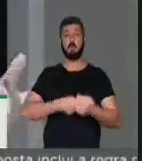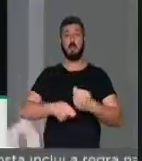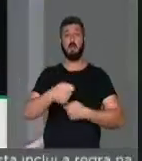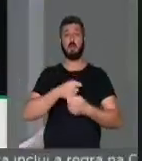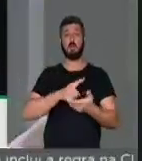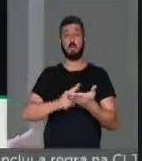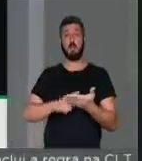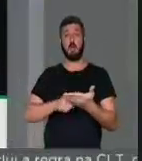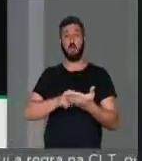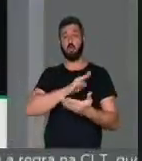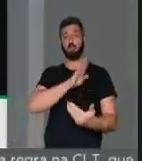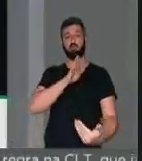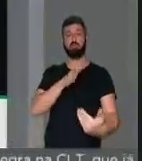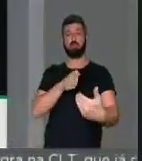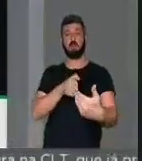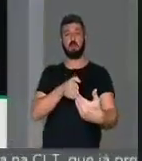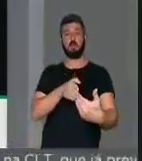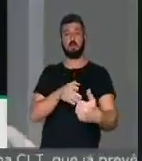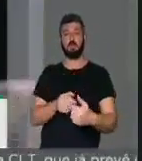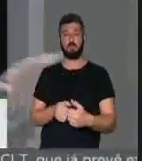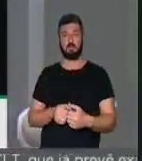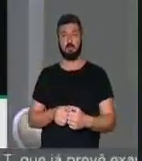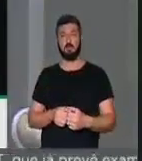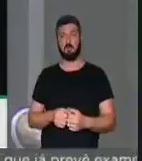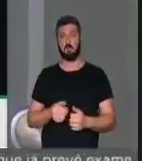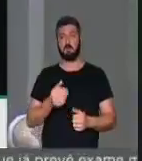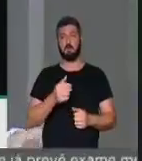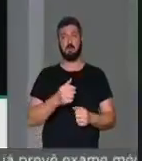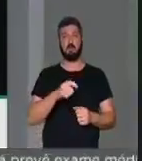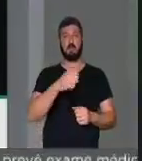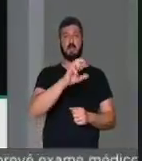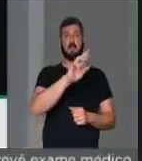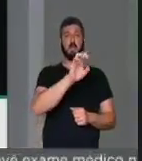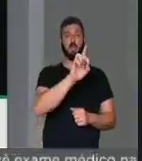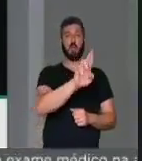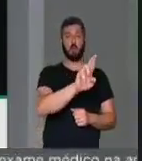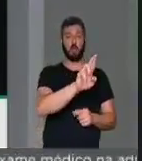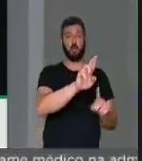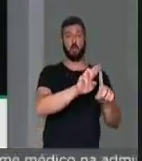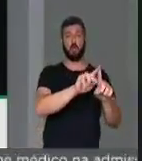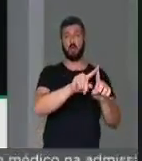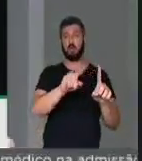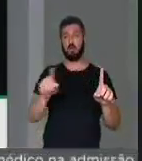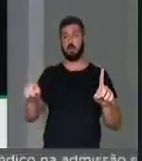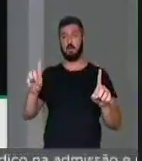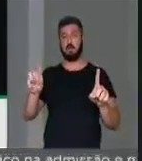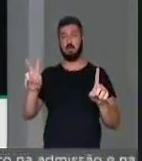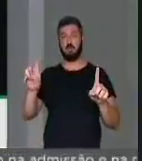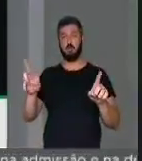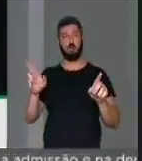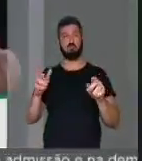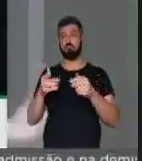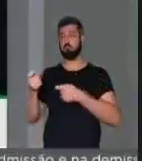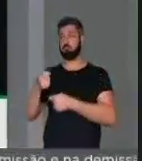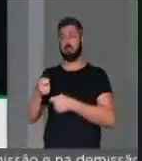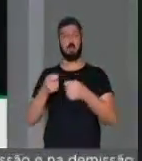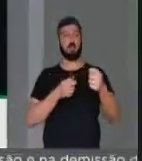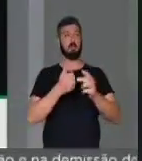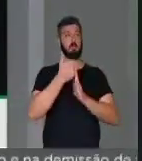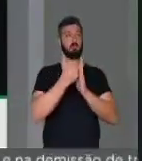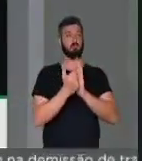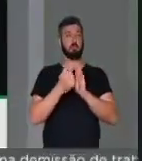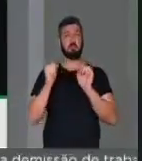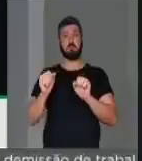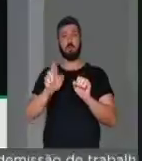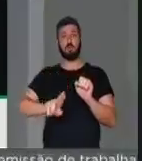negociação, um acordo direto pelo credor com o devedor em relação ao desconto